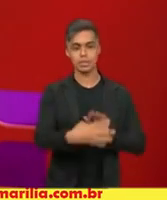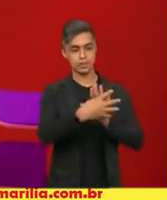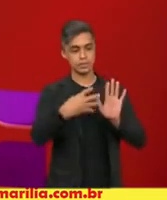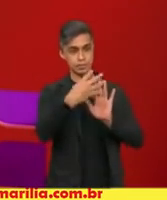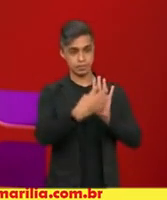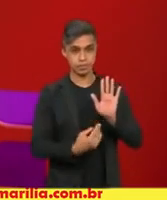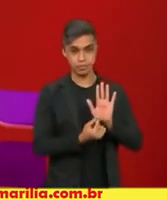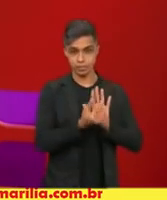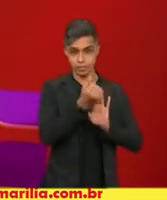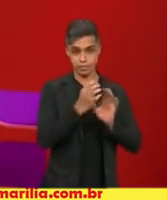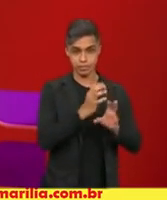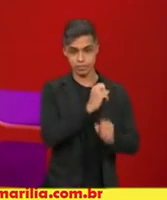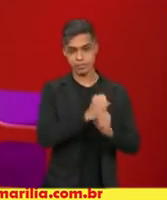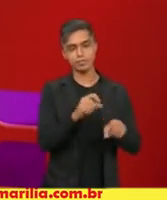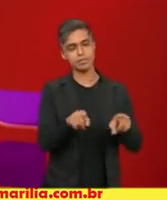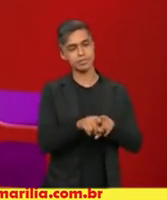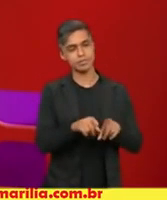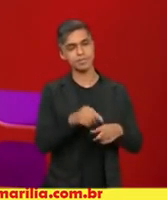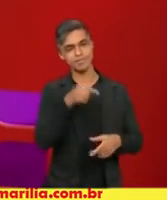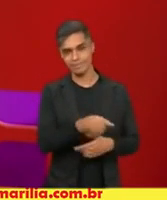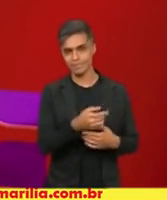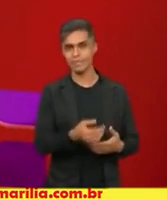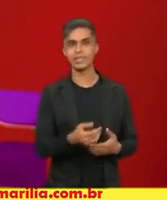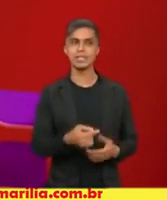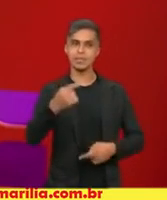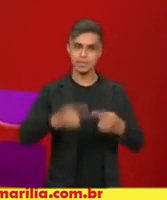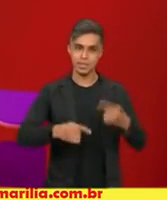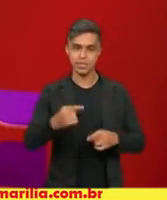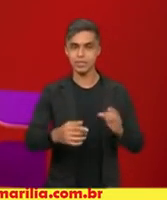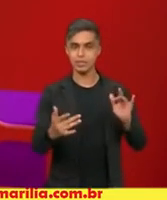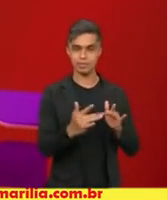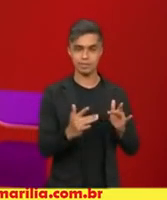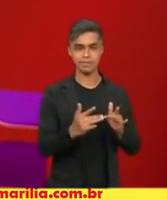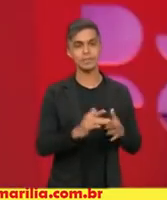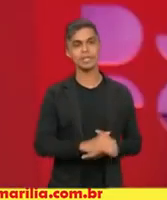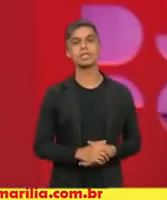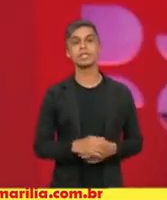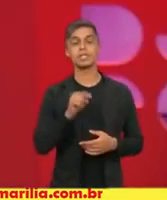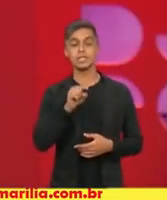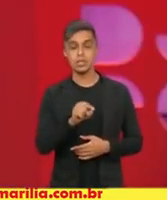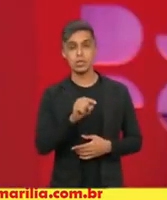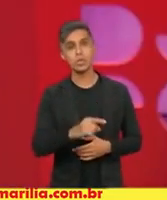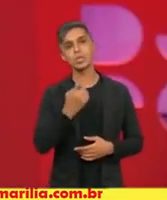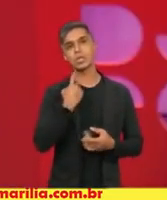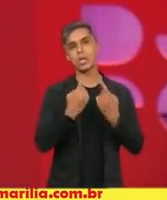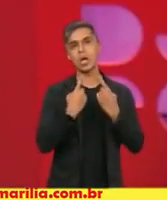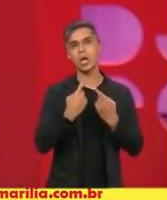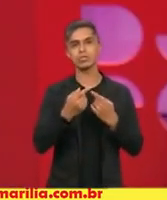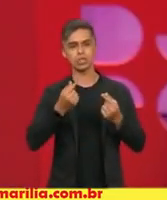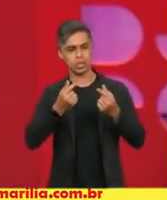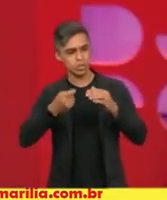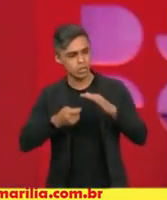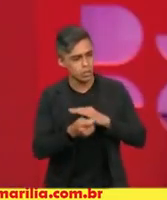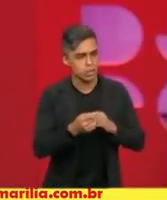O orçamento é eminentemente político. Afinal de contas, é com orçamentos que, né, se discute e se define quanto vai para quem a partir de qual